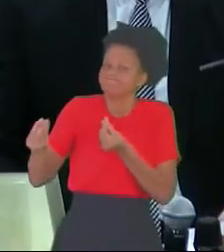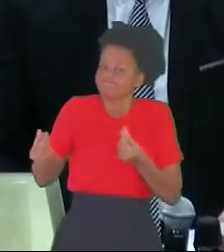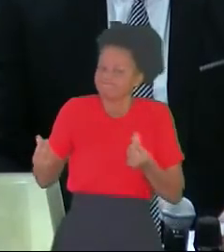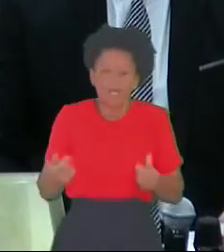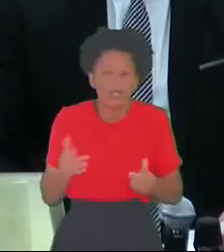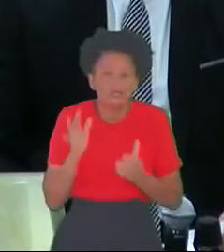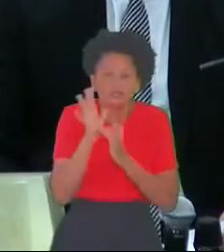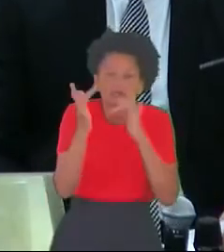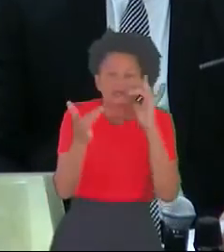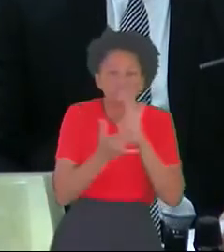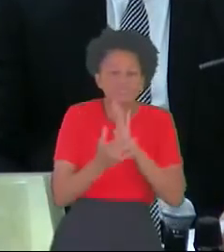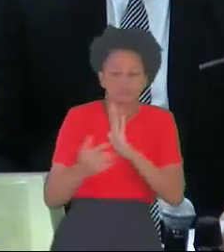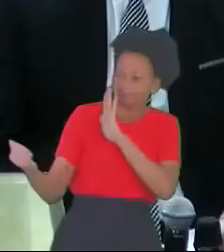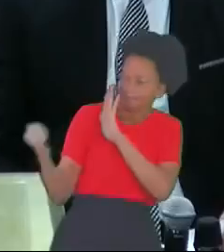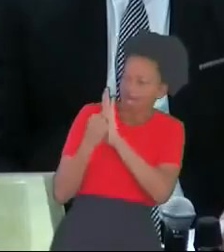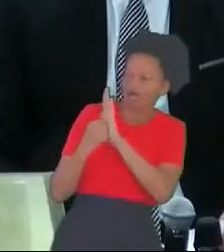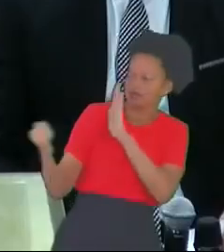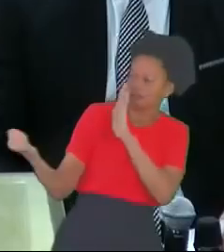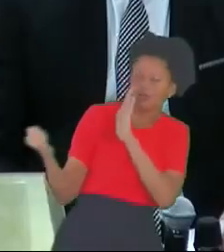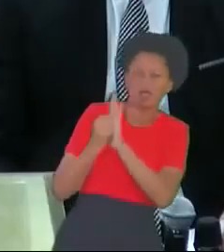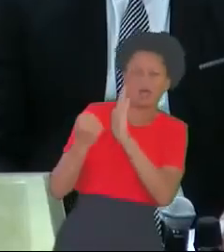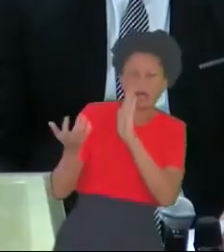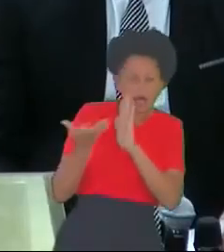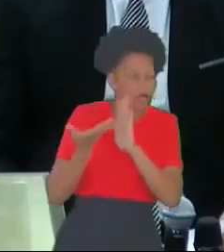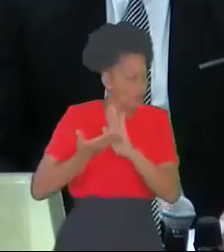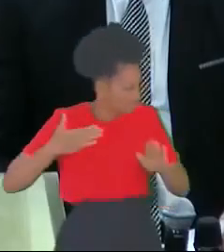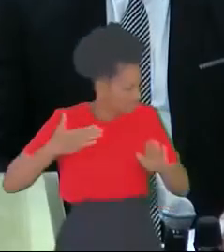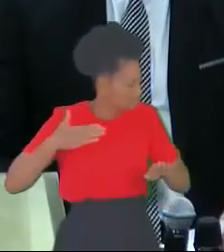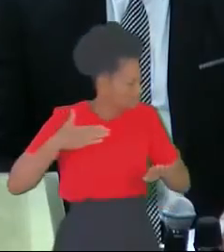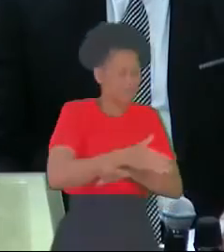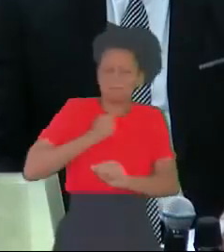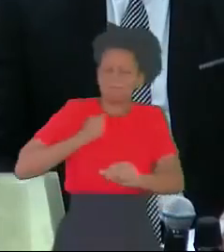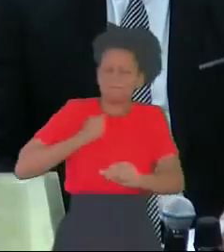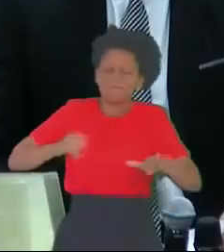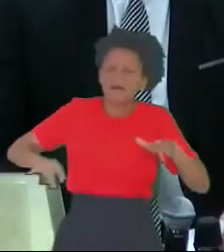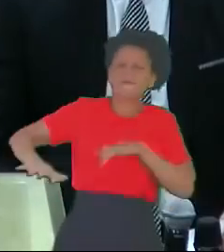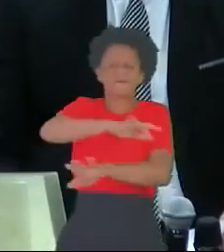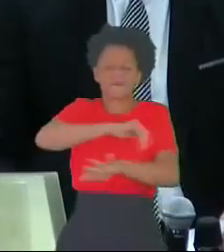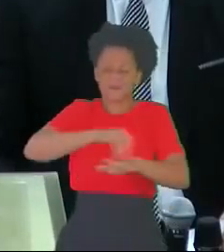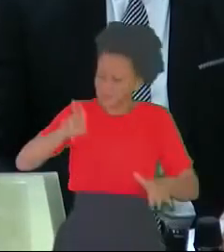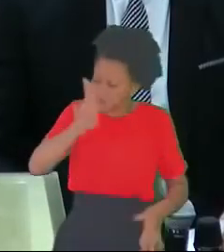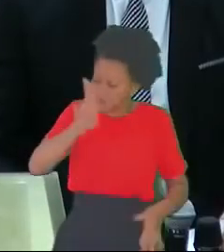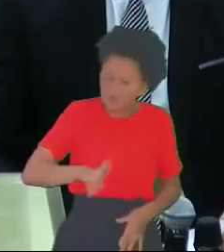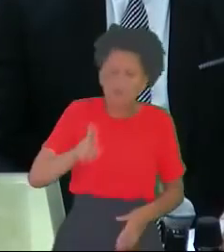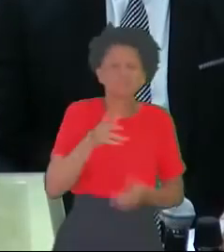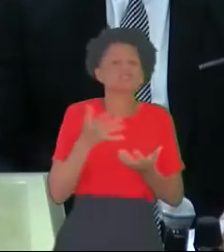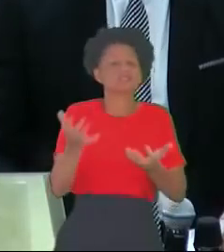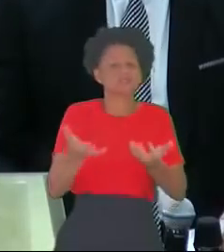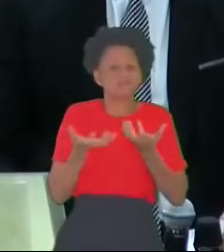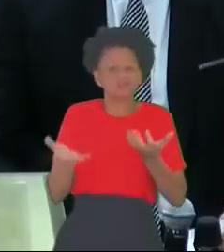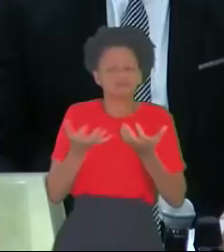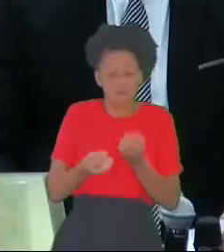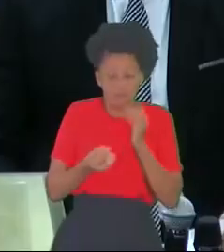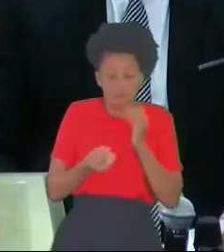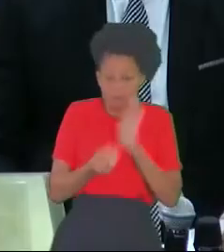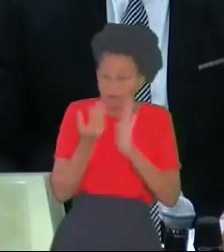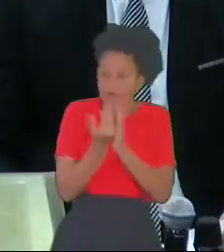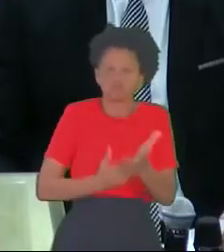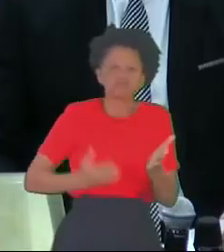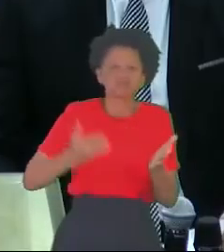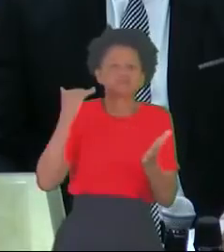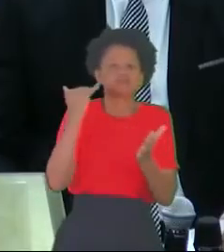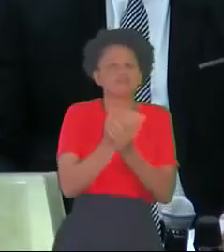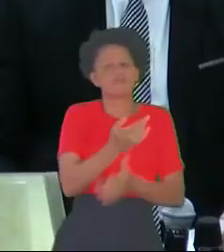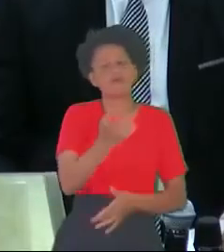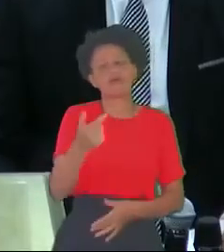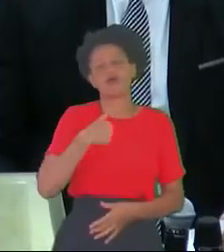Jesus batendo a porta, Jesus querendo fazer maravilha, Jesus querendo nos usar, Jesus querendo fazer uma obra grande, e você dizendo,